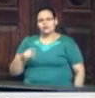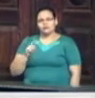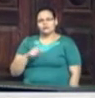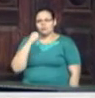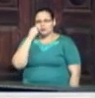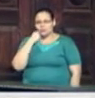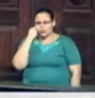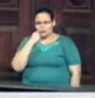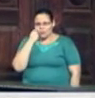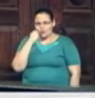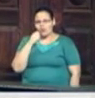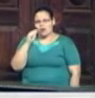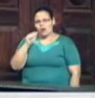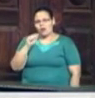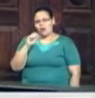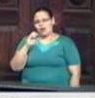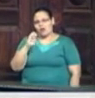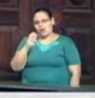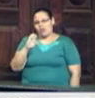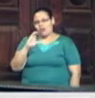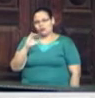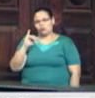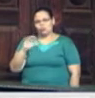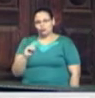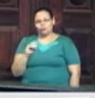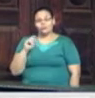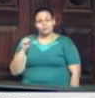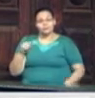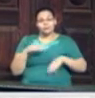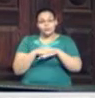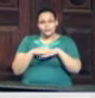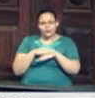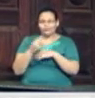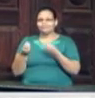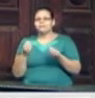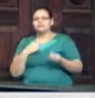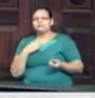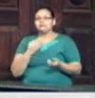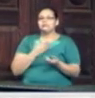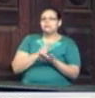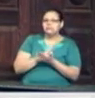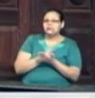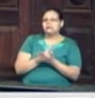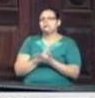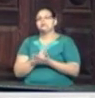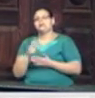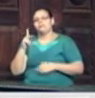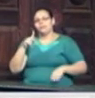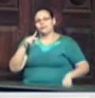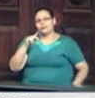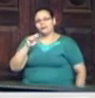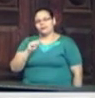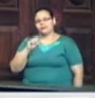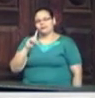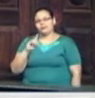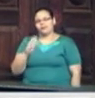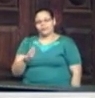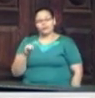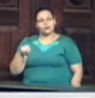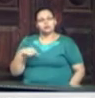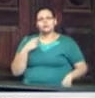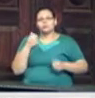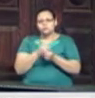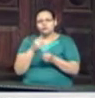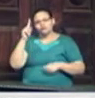Aécio Neves, para trazer a intranquilidade da bancada de deputados estaduais do PSDB, que está aqui